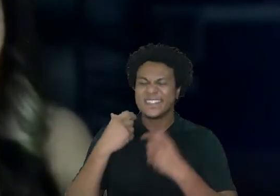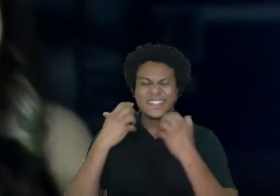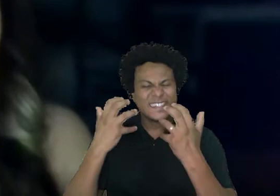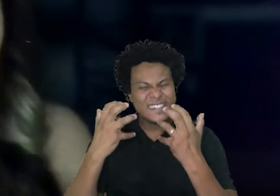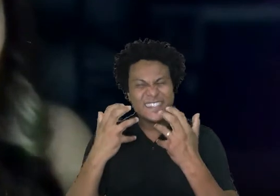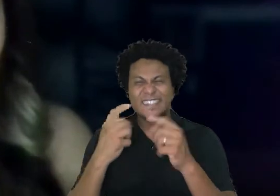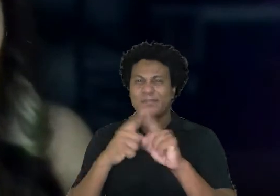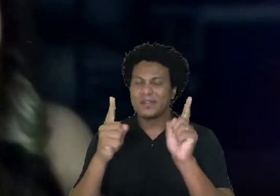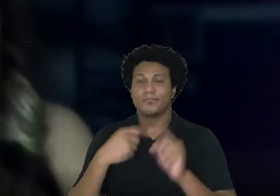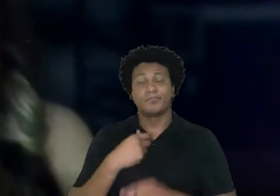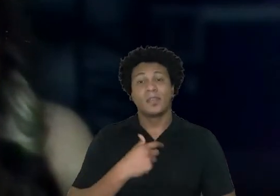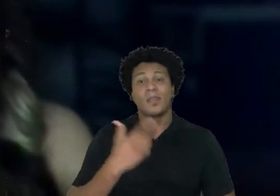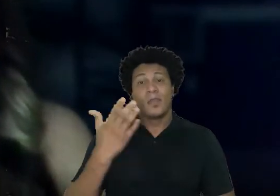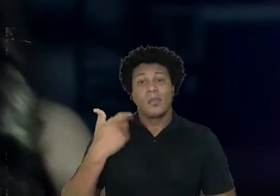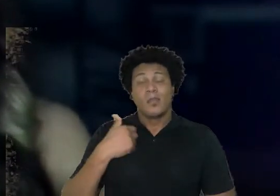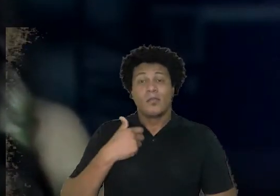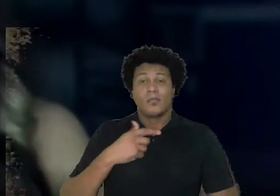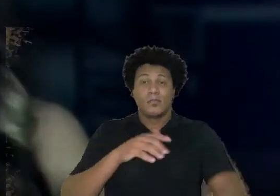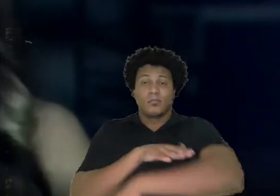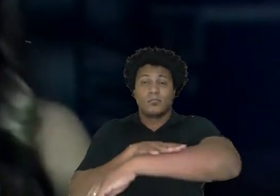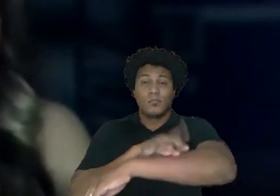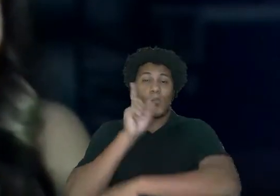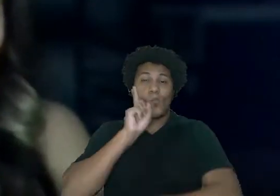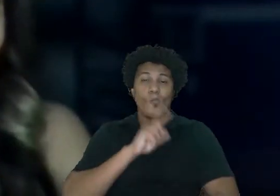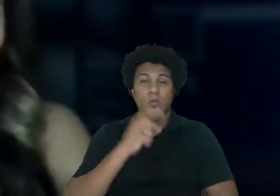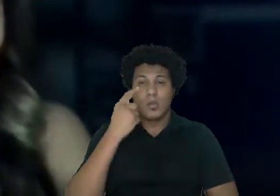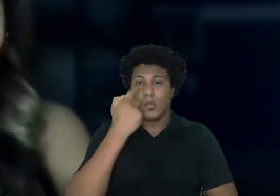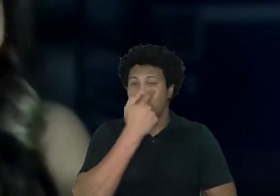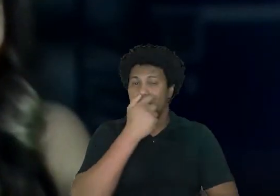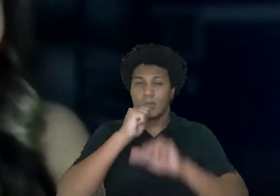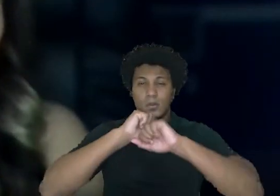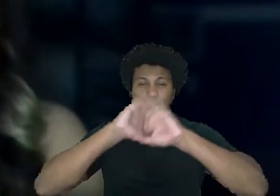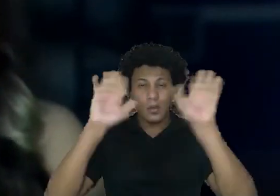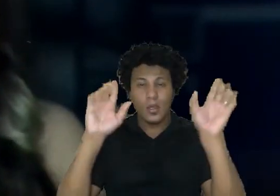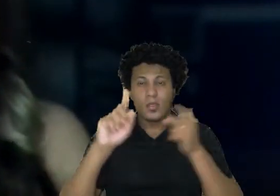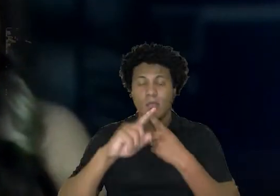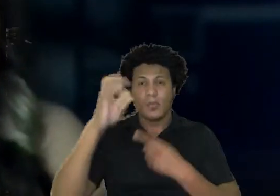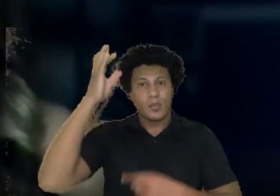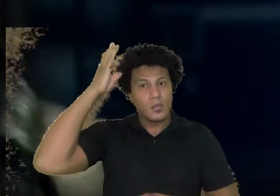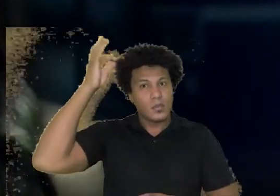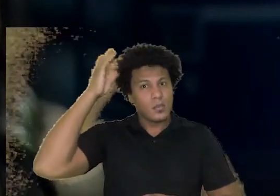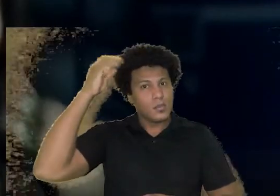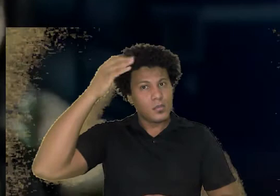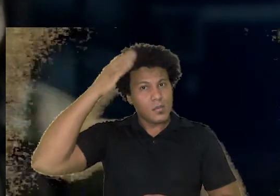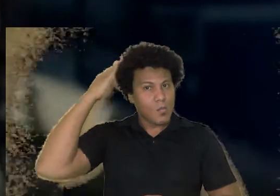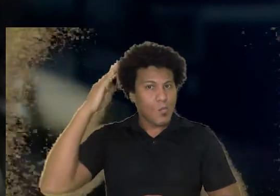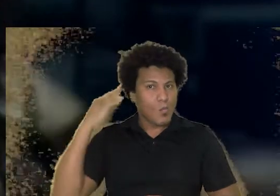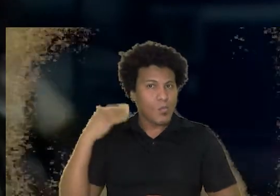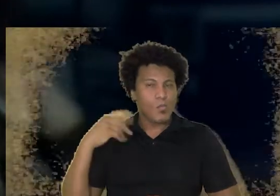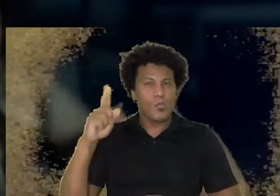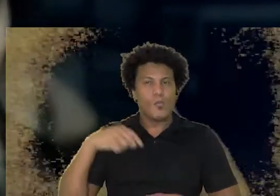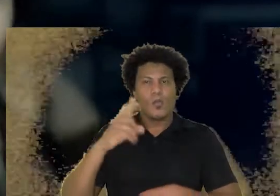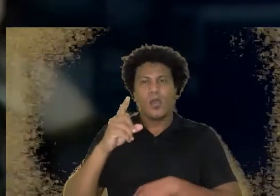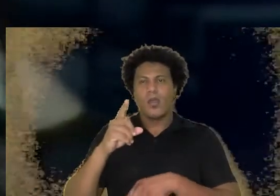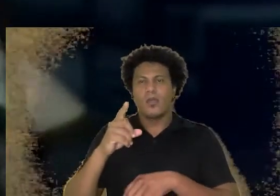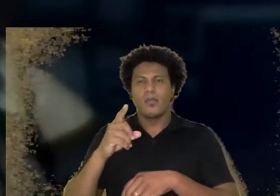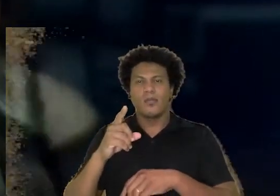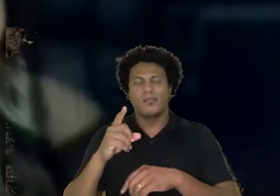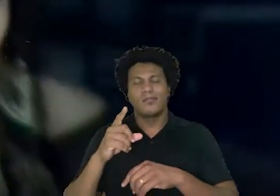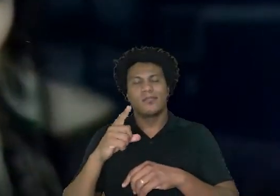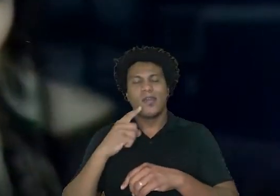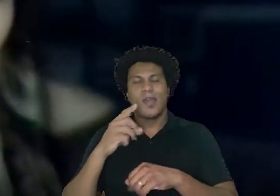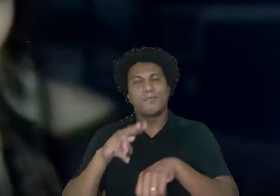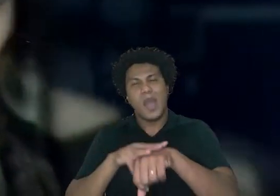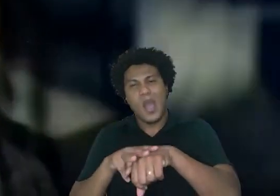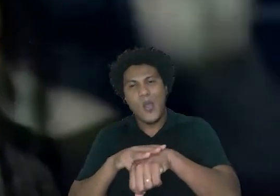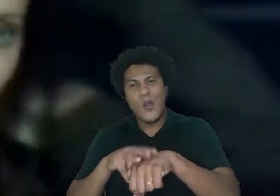Edgar. Fazia tempo que queria encontrar Edgar numa fala e estou muito feliz com esse encontro. Eu tenho uma pele clara, os